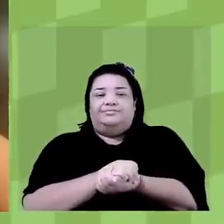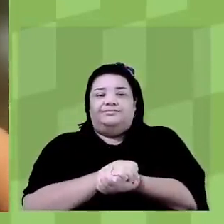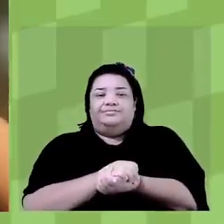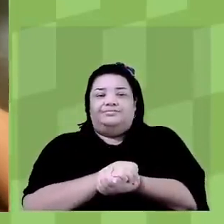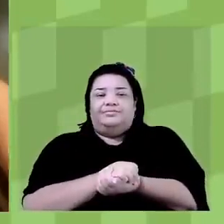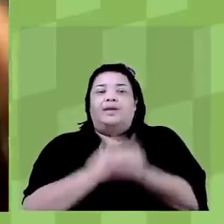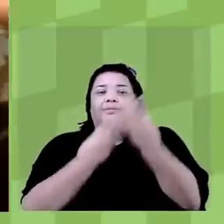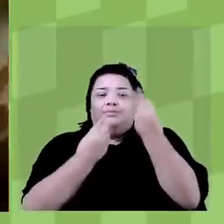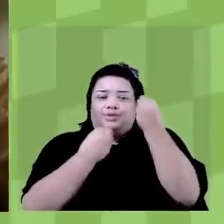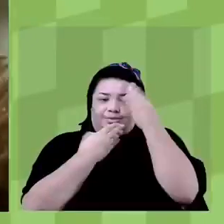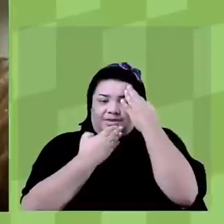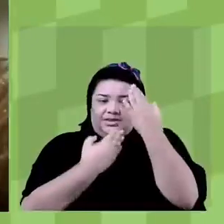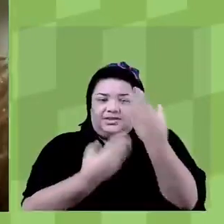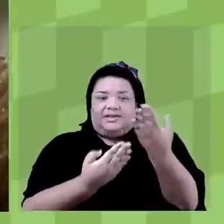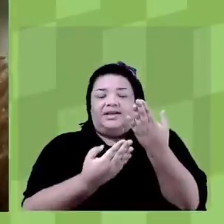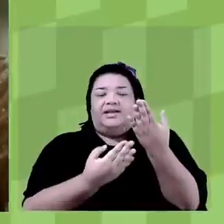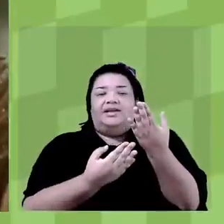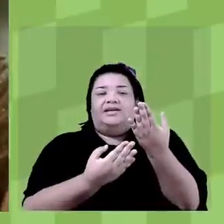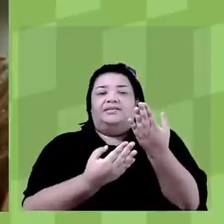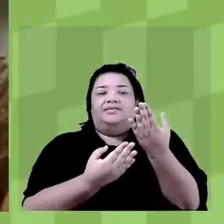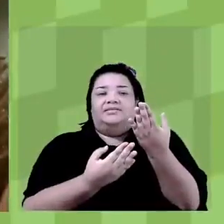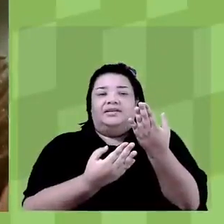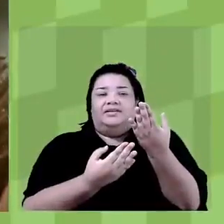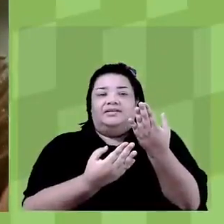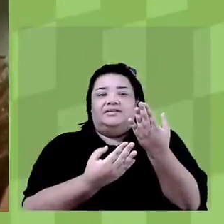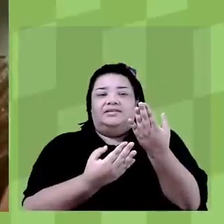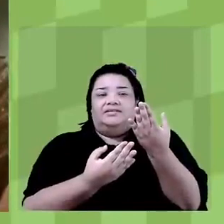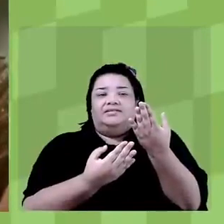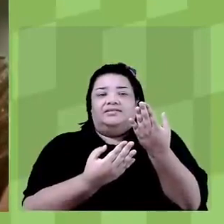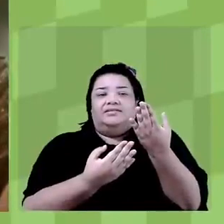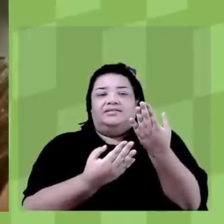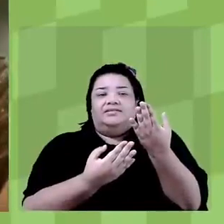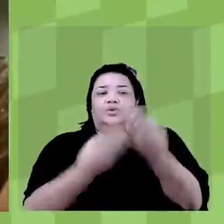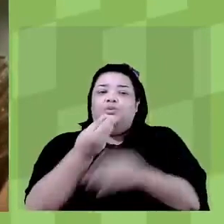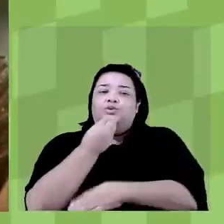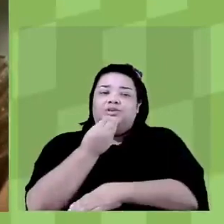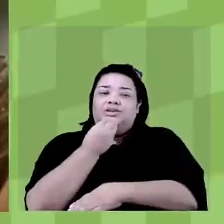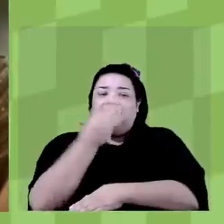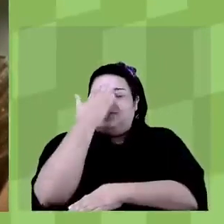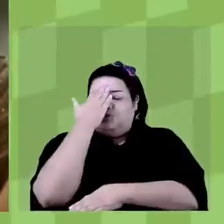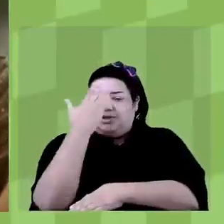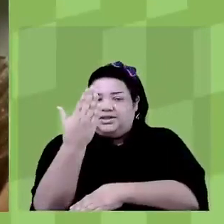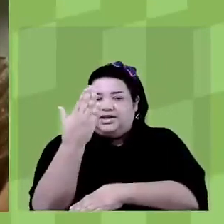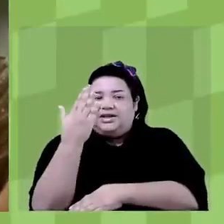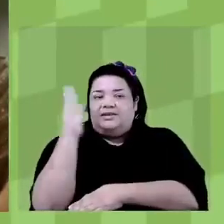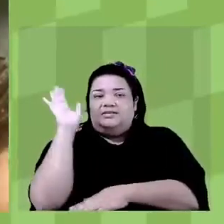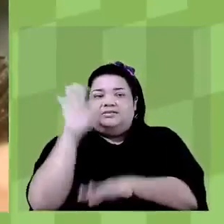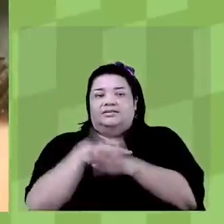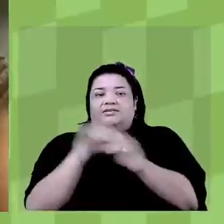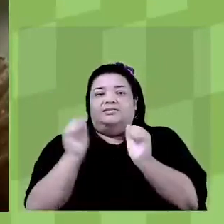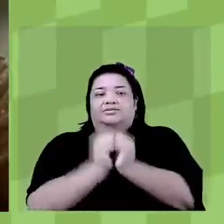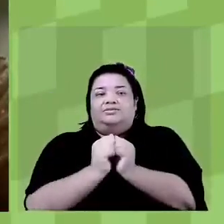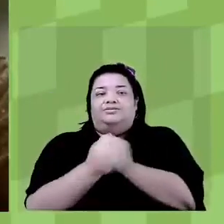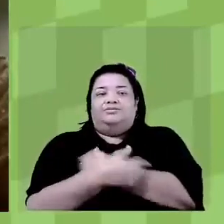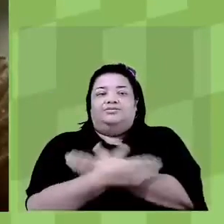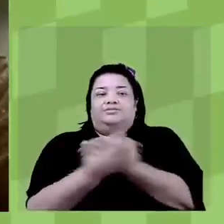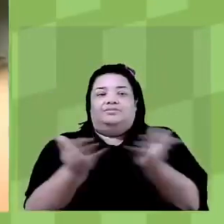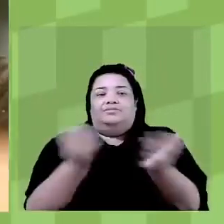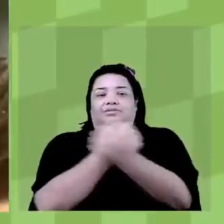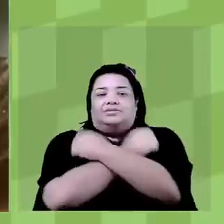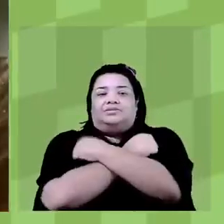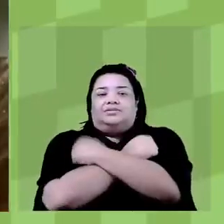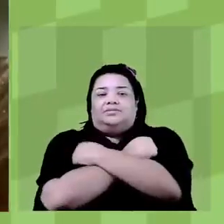muito obrigada ao Tribunal Regional Eleitoral de São Paulo por essa oportunidade de passar essa tarde aqui com vocês. Um abraço para todos.